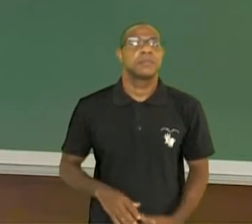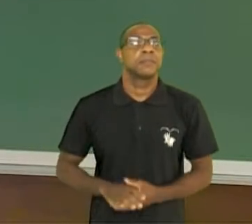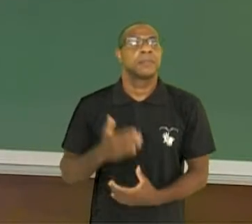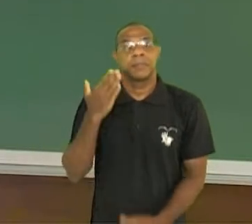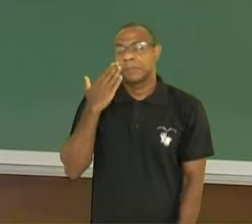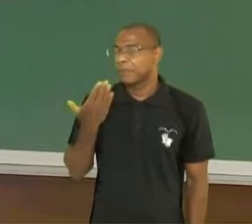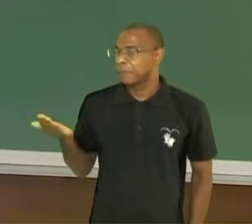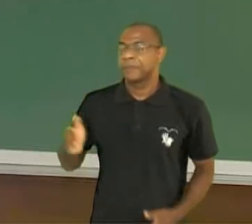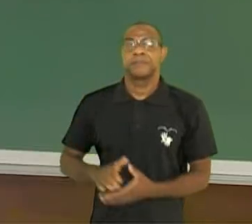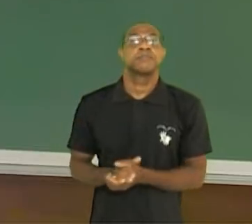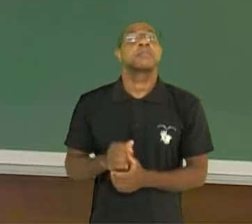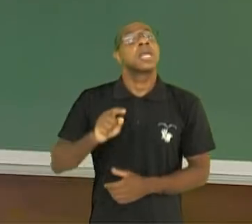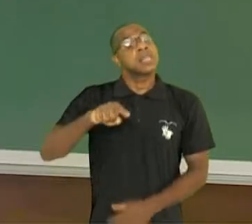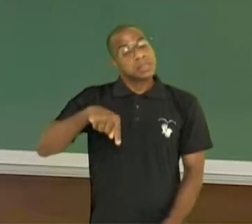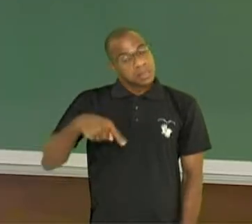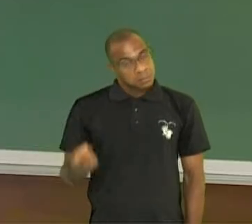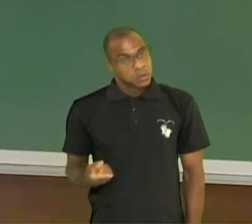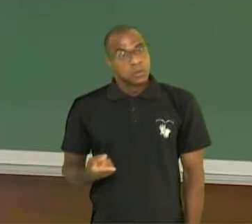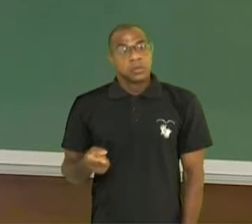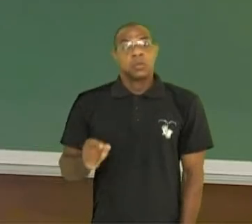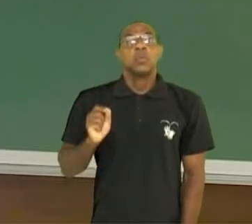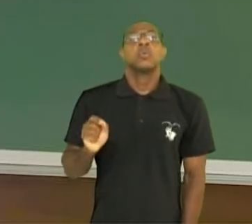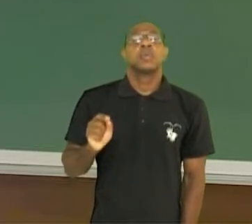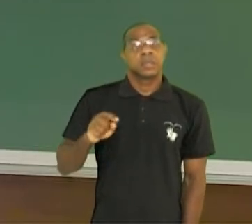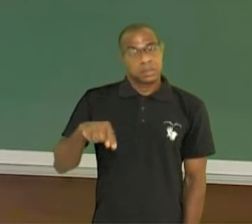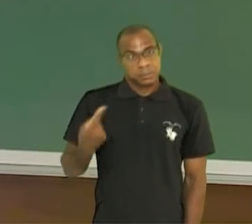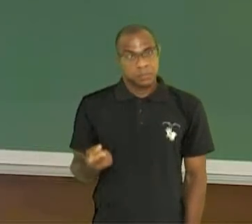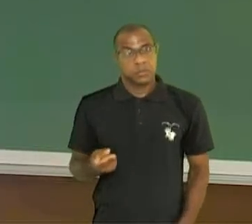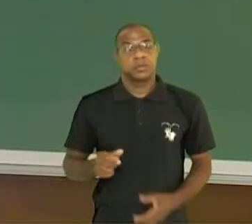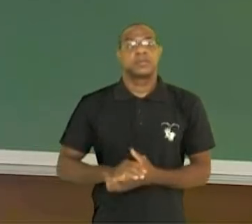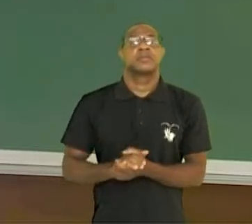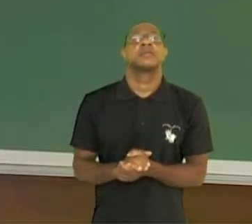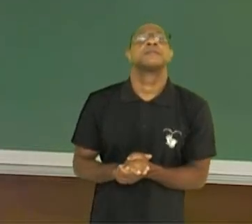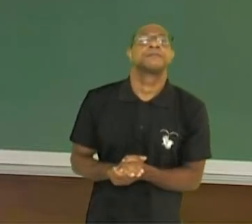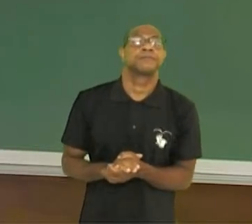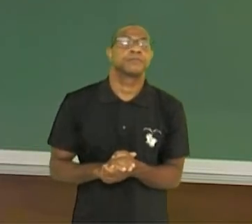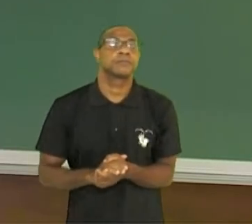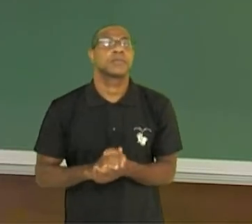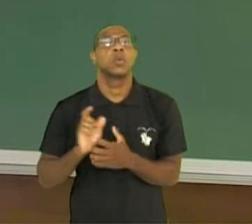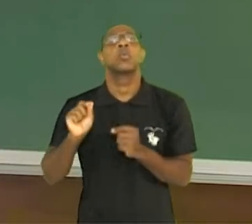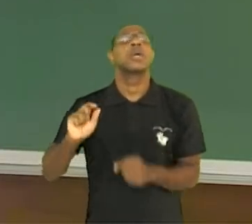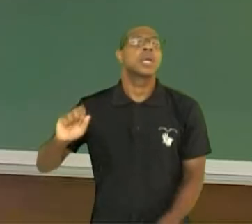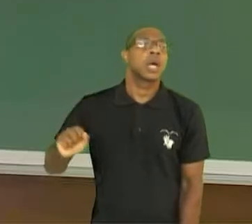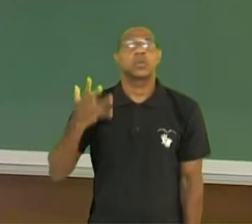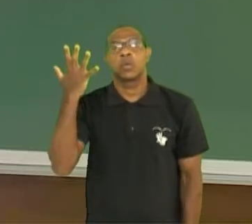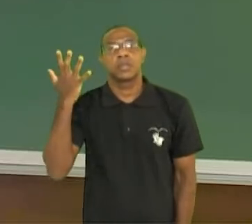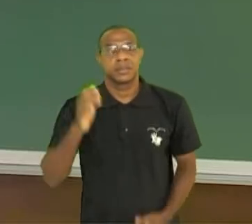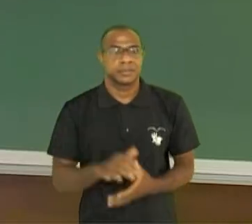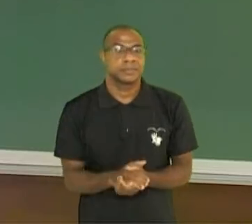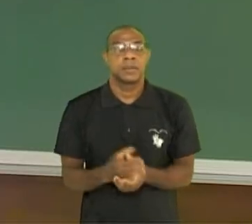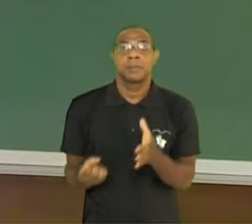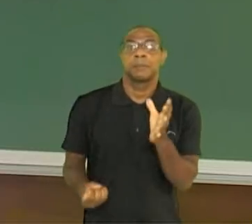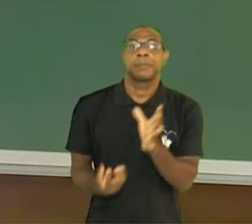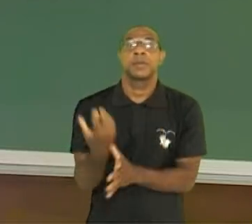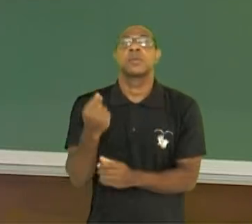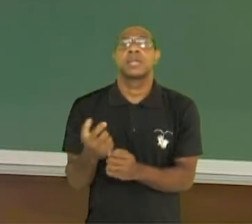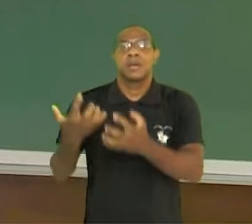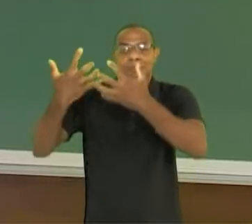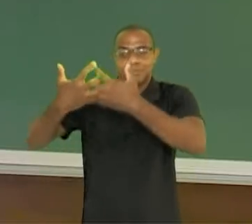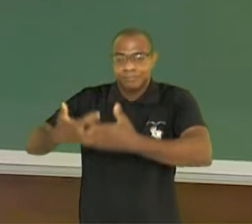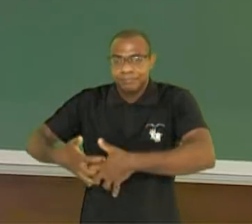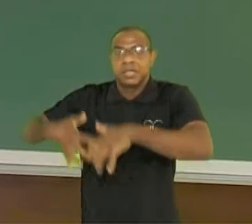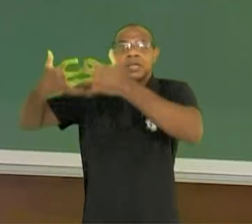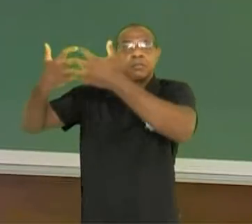então. Depois de artesanato e depois de manufatura, com a criação das máquinas